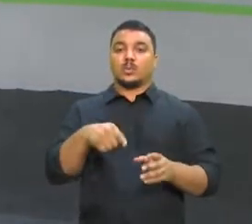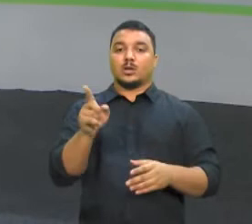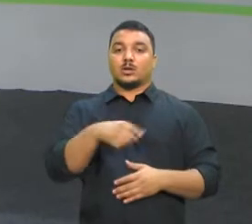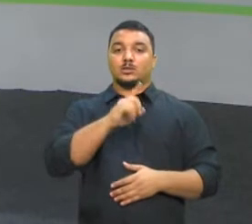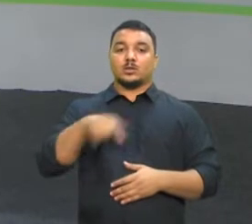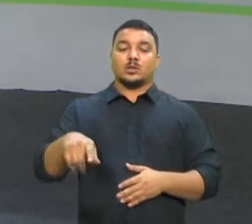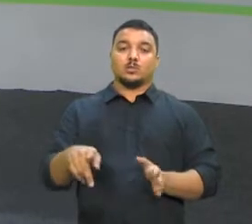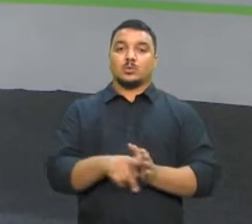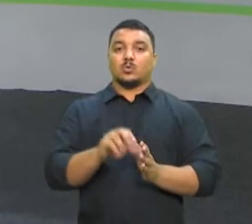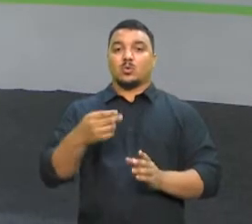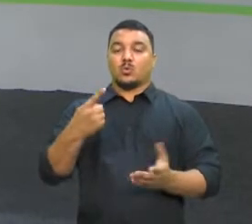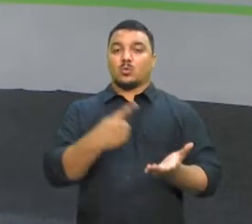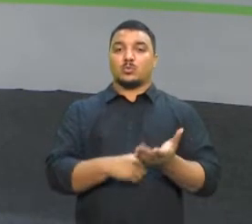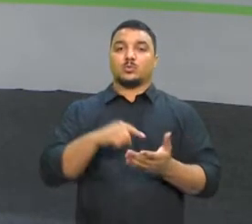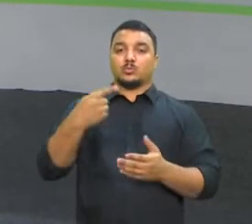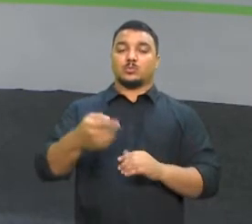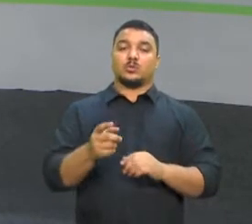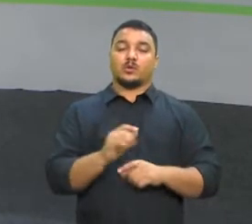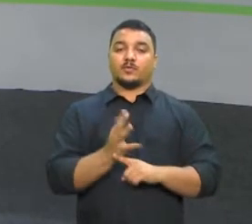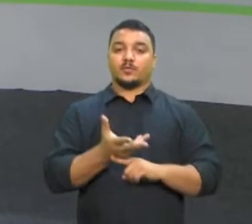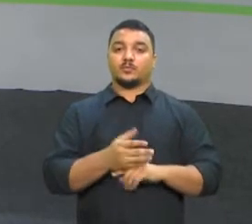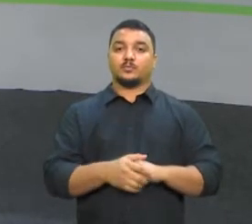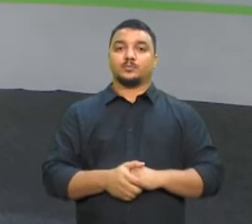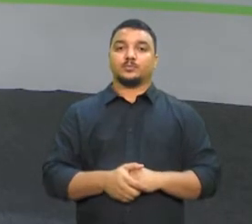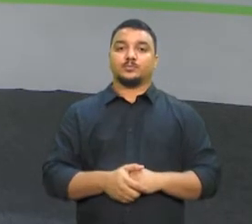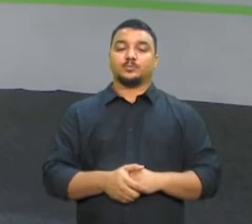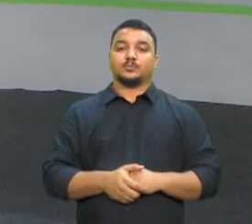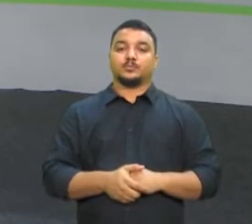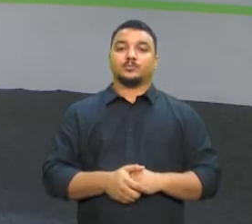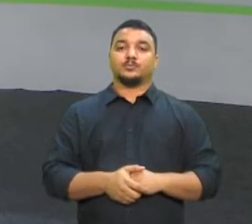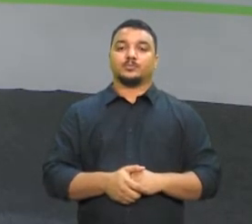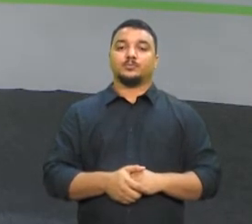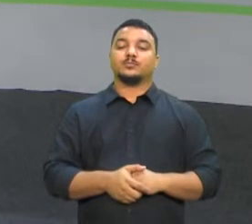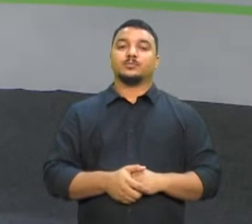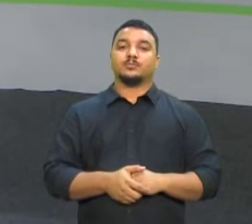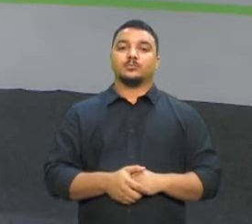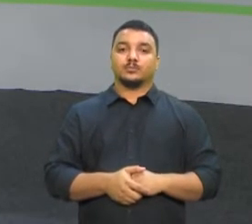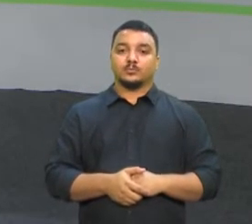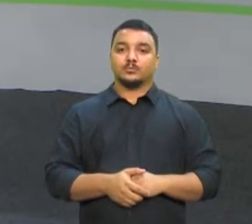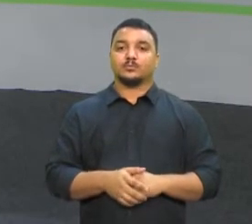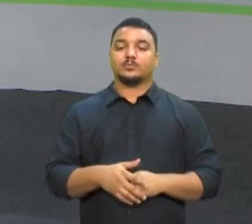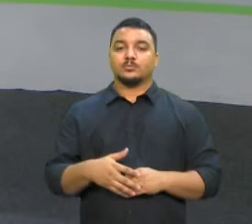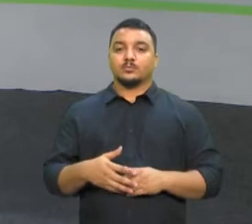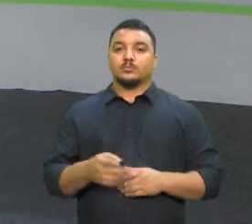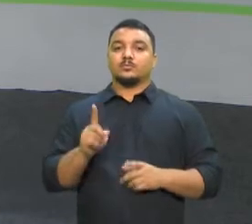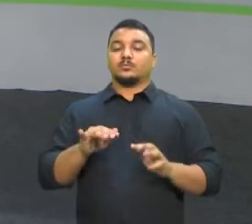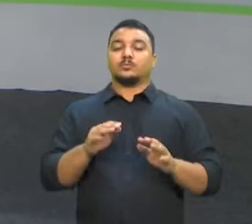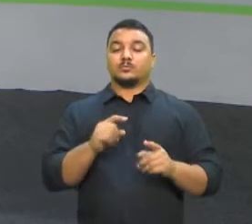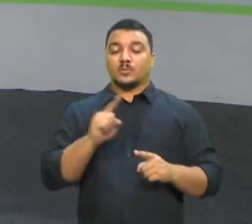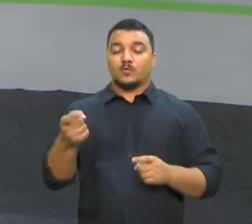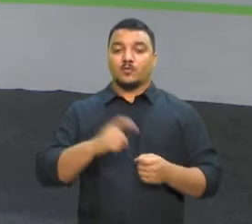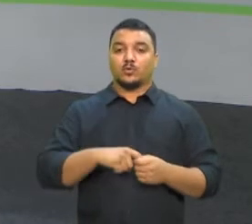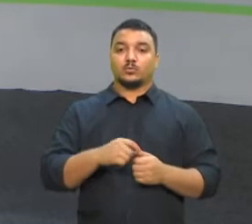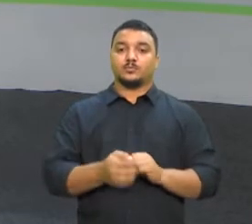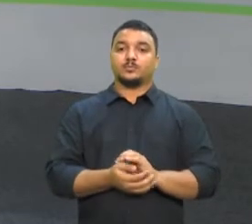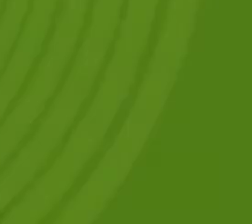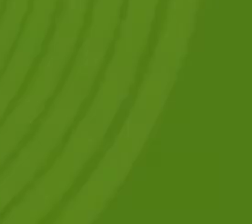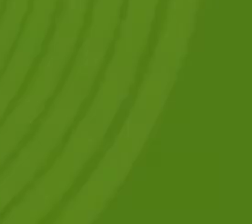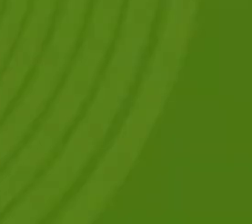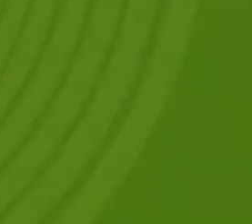ou remarcação de eventos. Agora são 8 horas 46 minutos. O primeiro expediente volta em instantes.